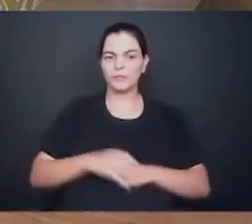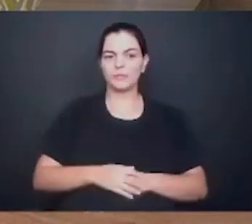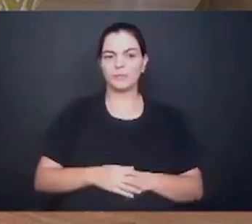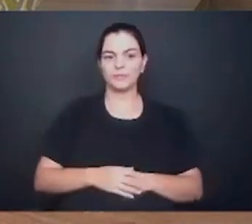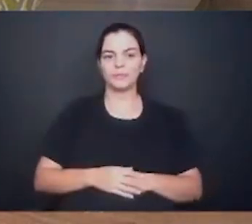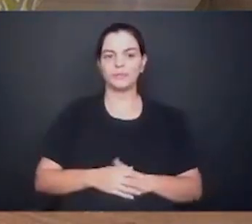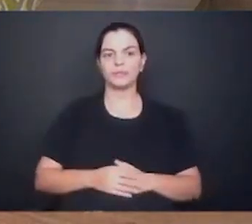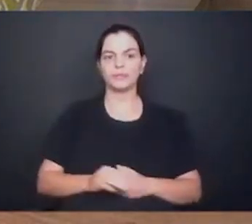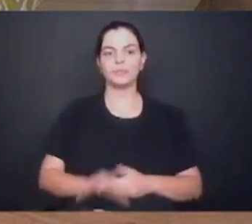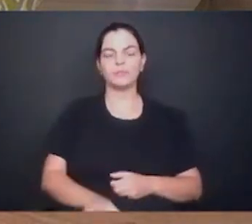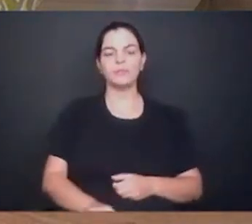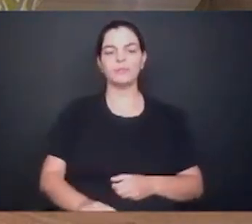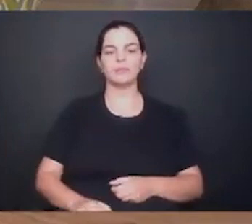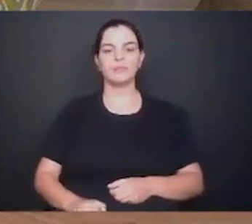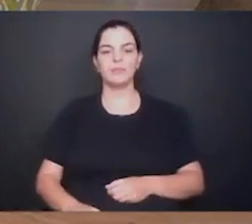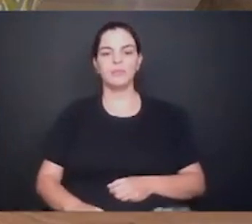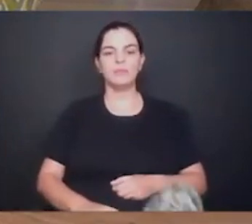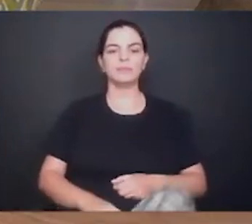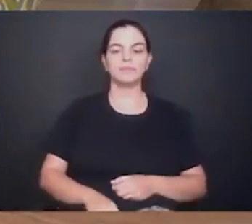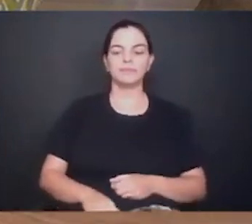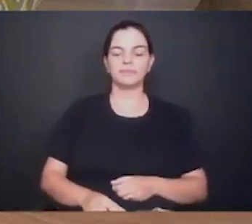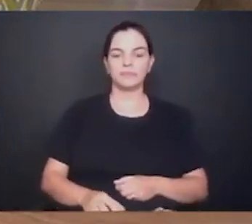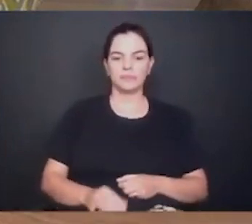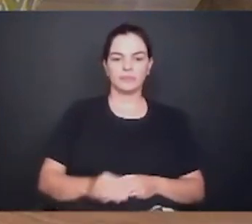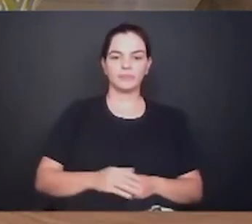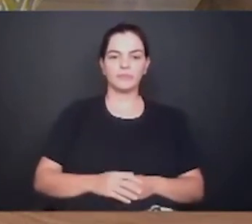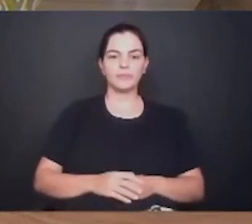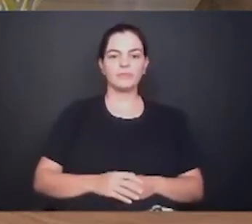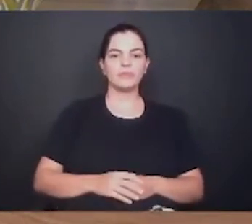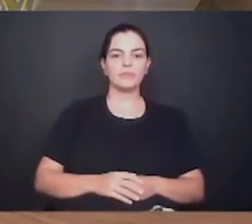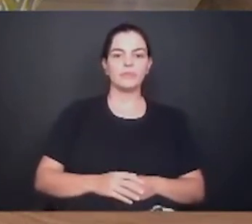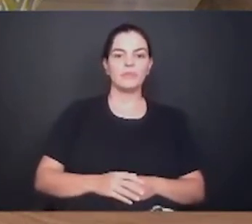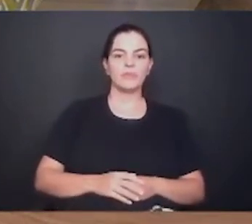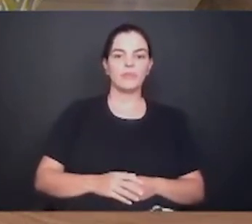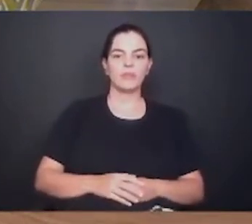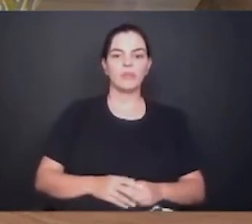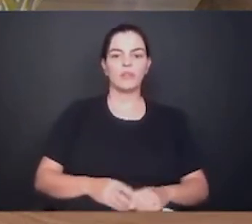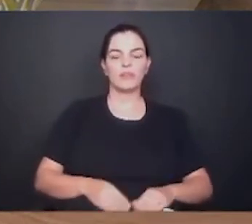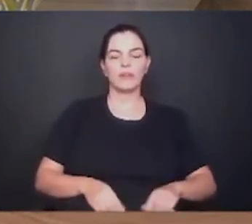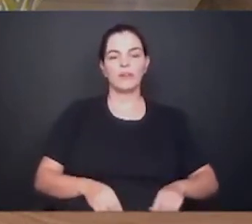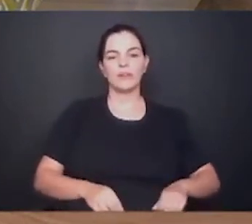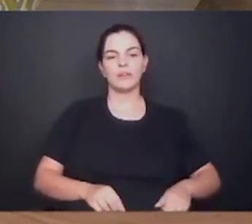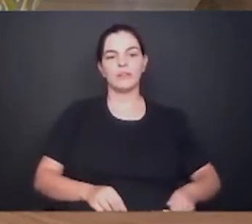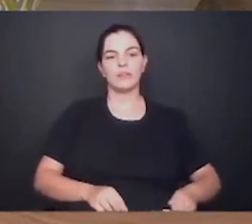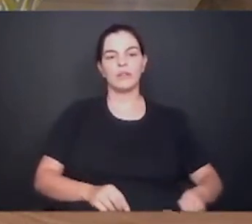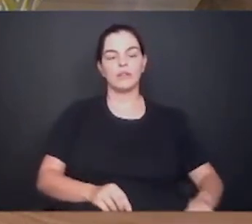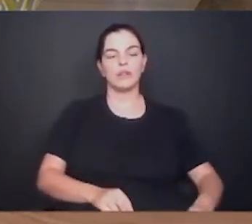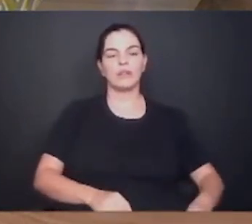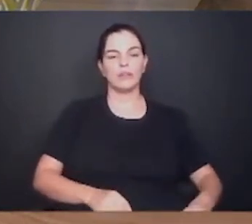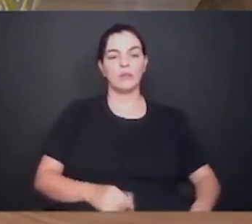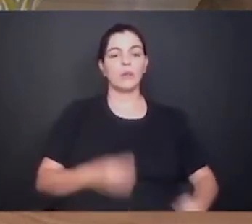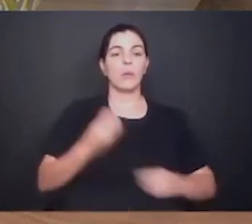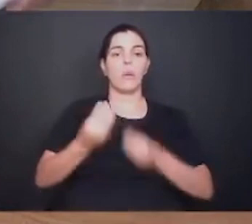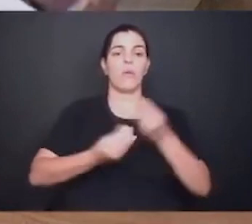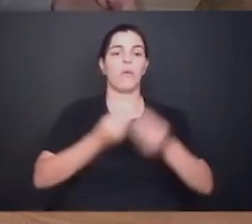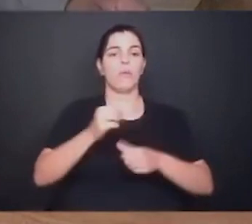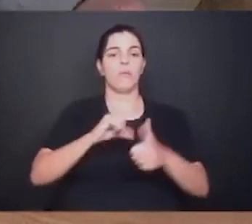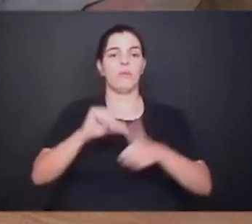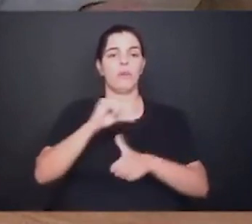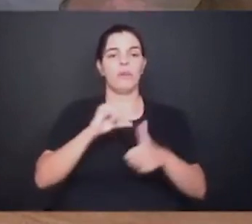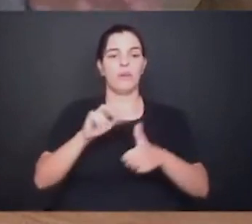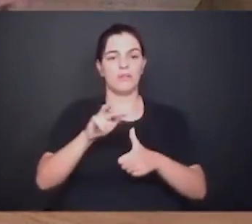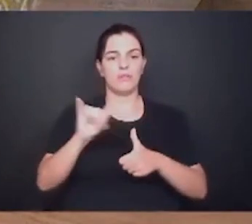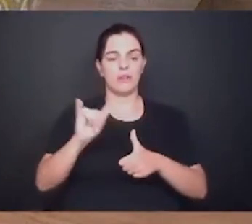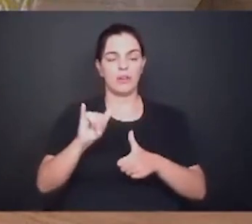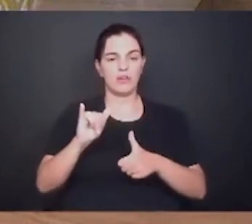E aí sim, apenas isso, após isso, acrescentar uma outra pergunta. Como transformar isso tudo? Sem consciência não